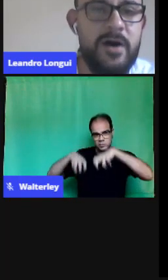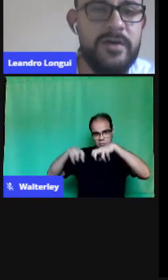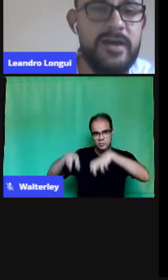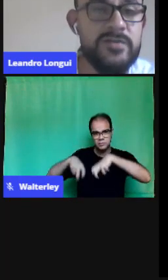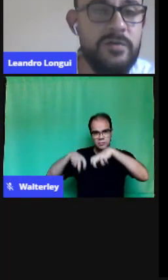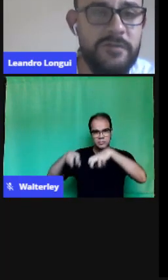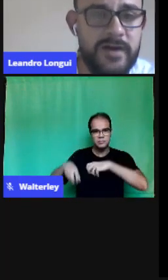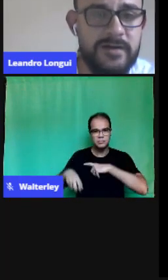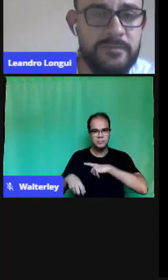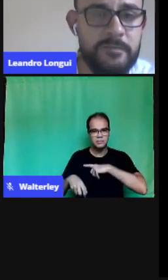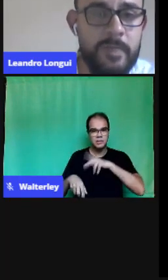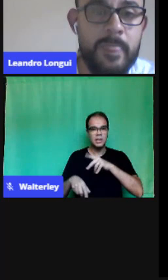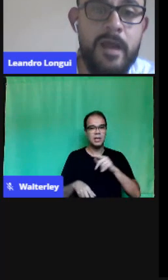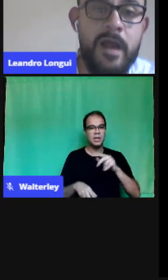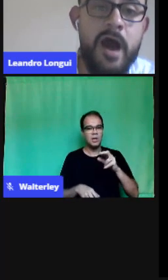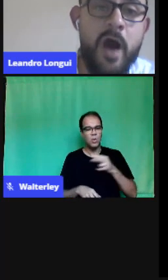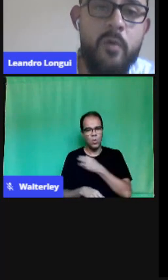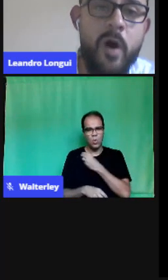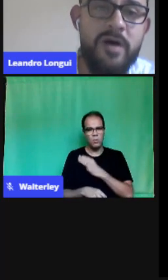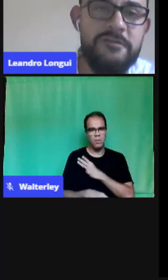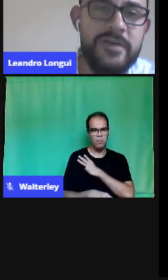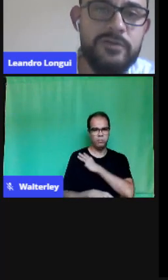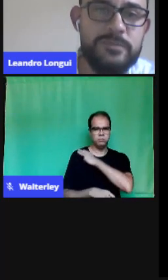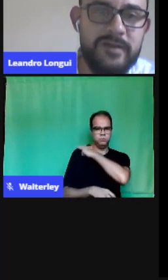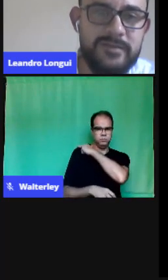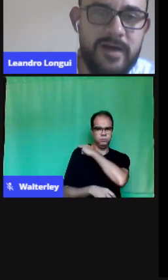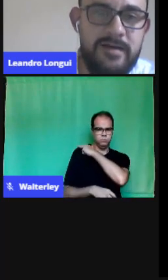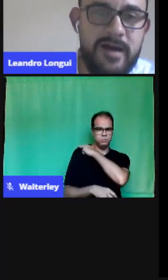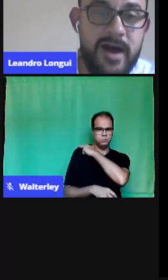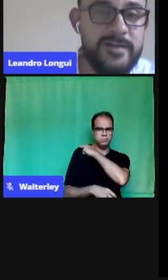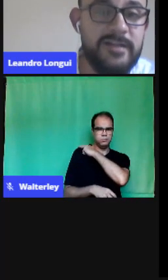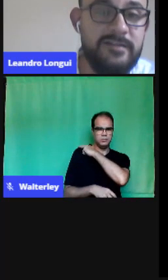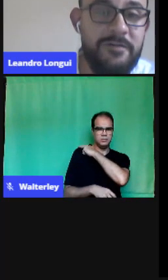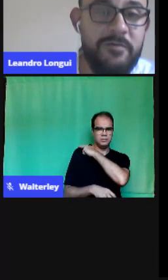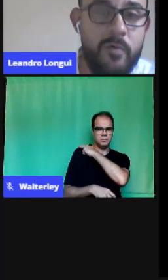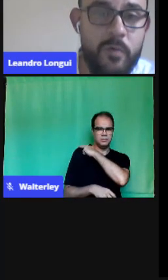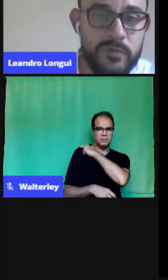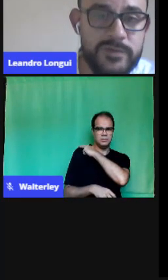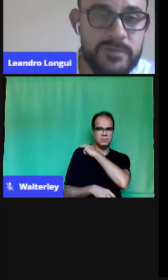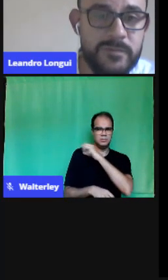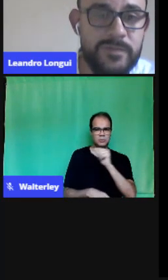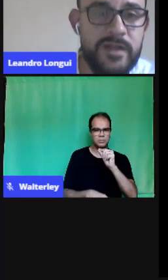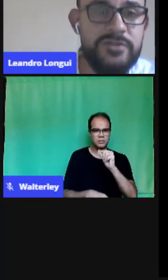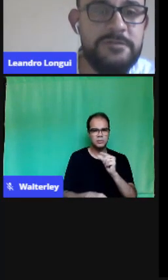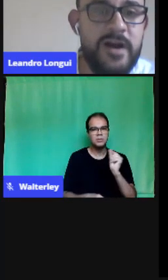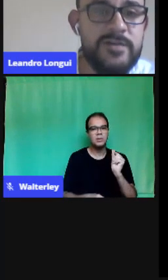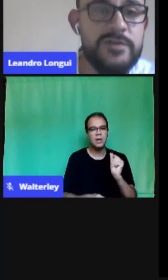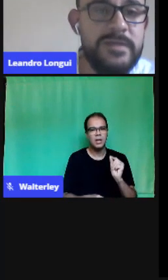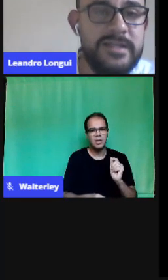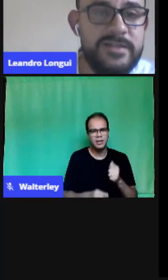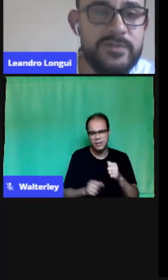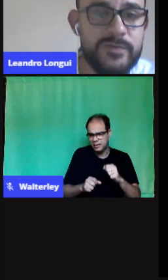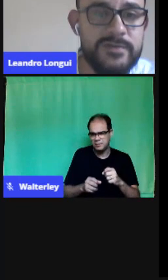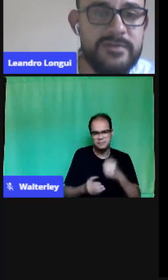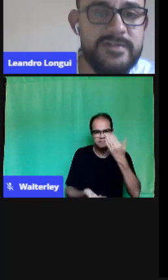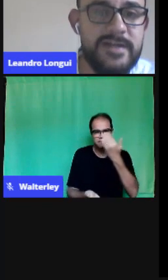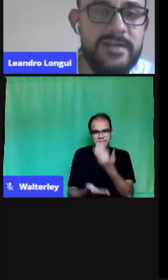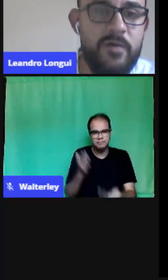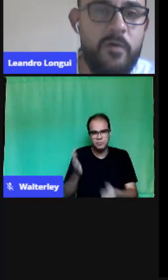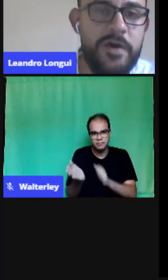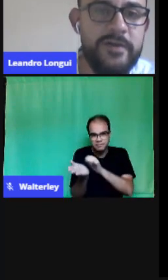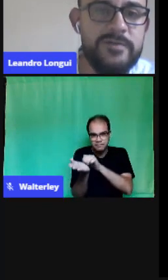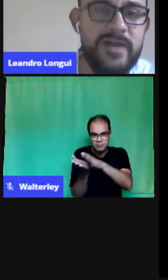e o general que as governa, ao qual haviam de matar, acrescentavam alguns, diversos